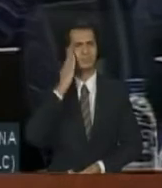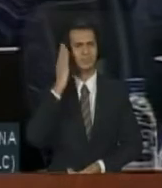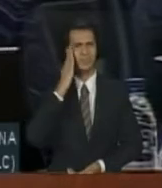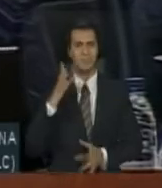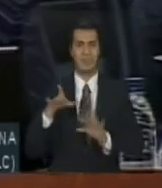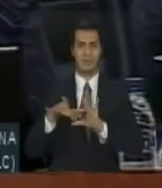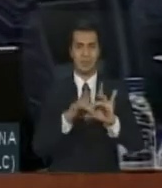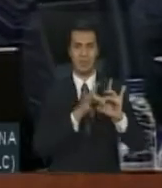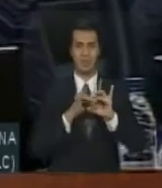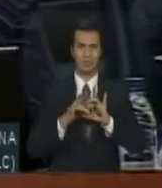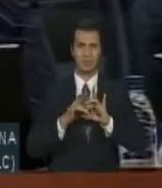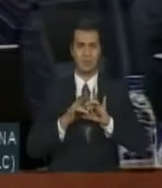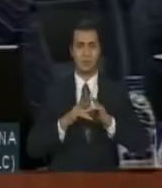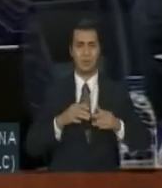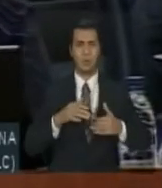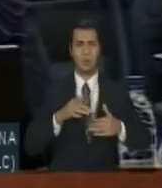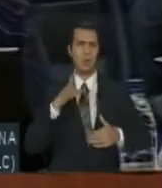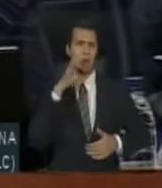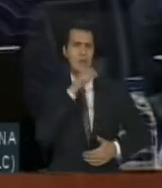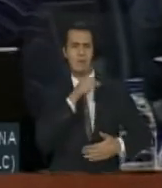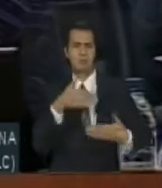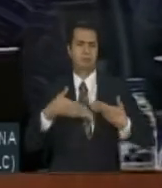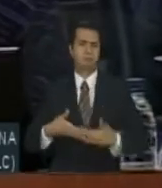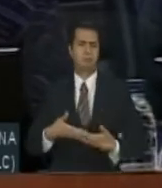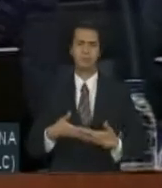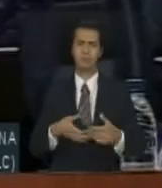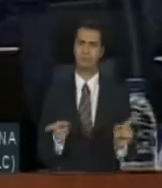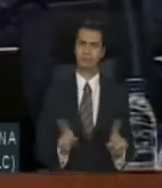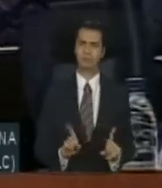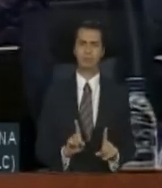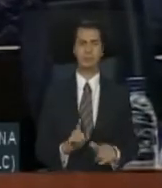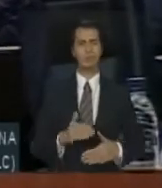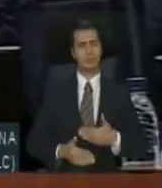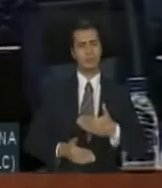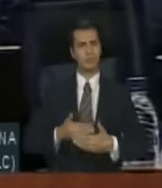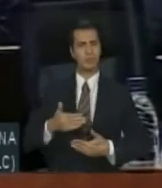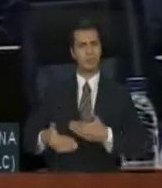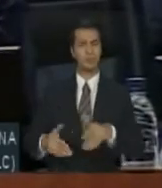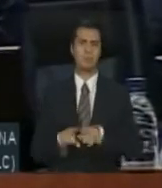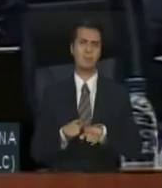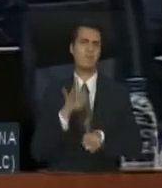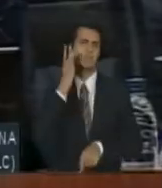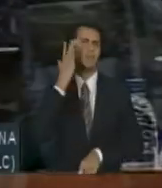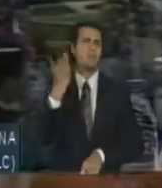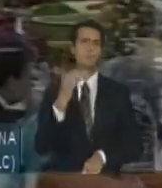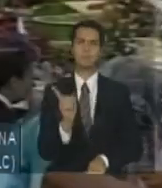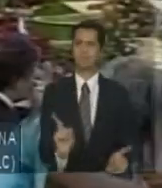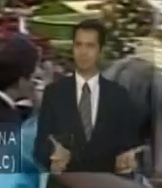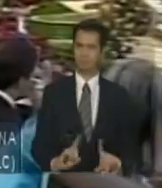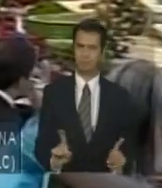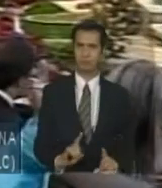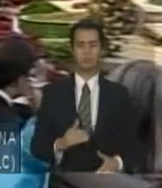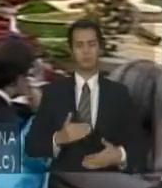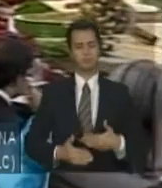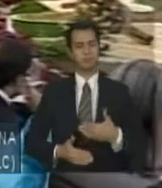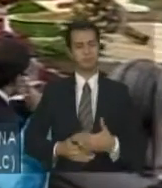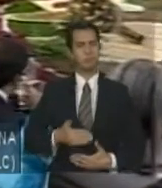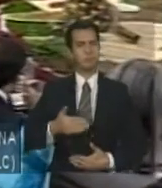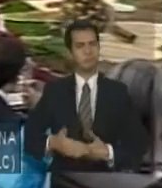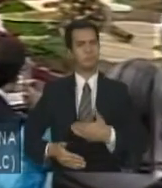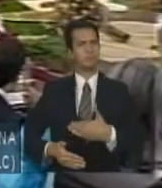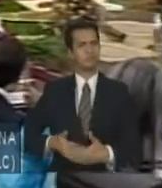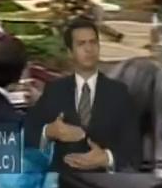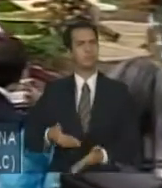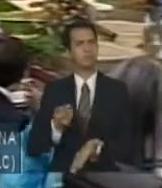um processo de curto prazo, não é um caminho de facilidades, é uma construção